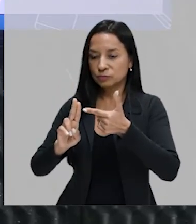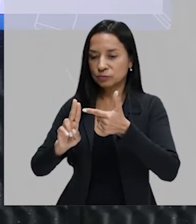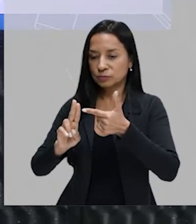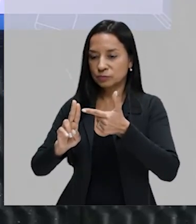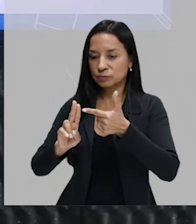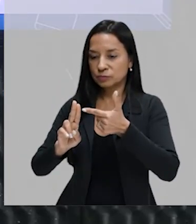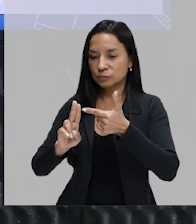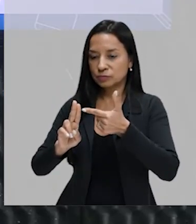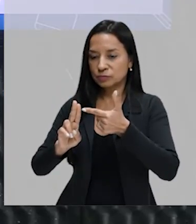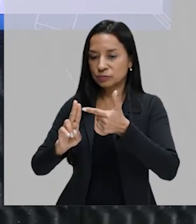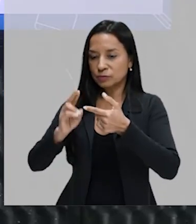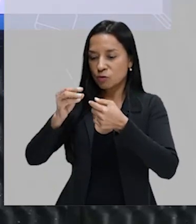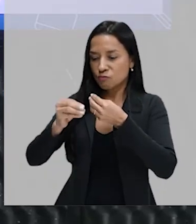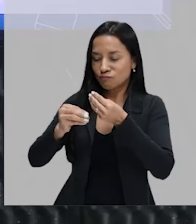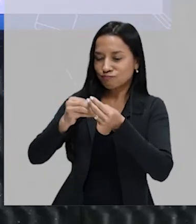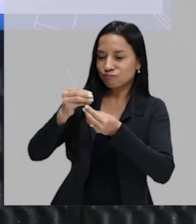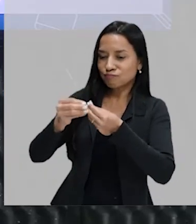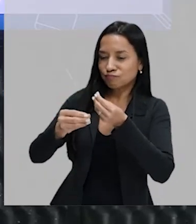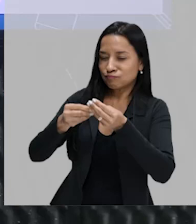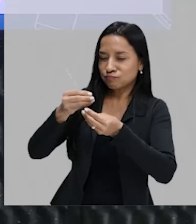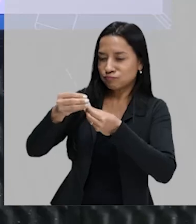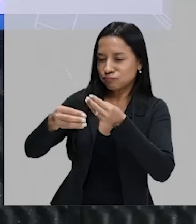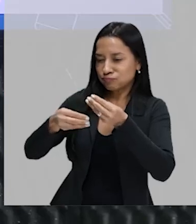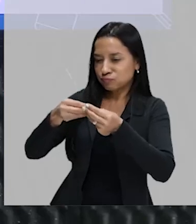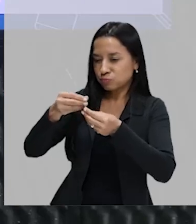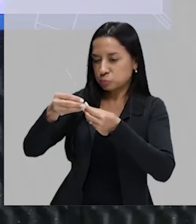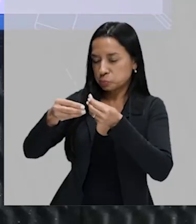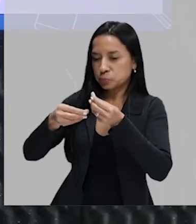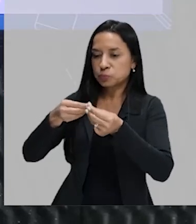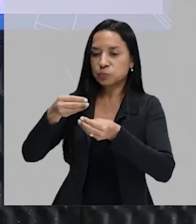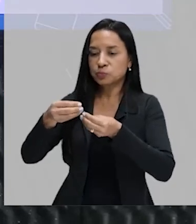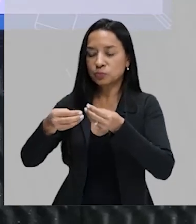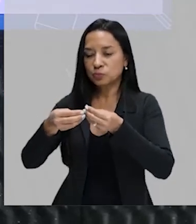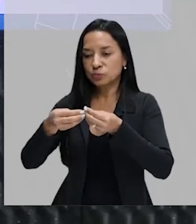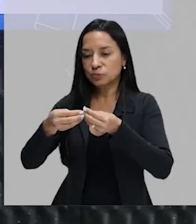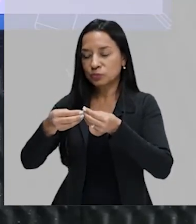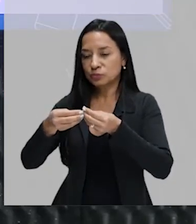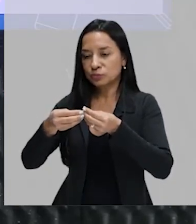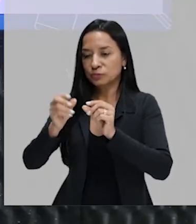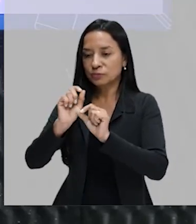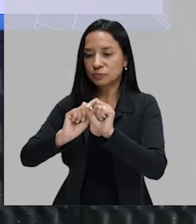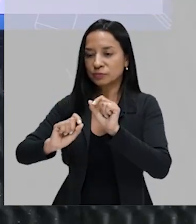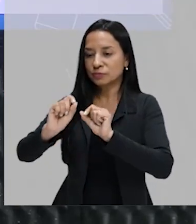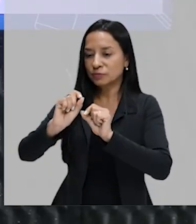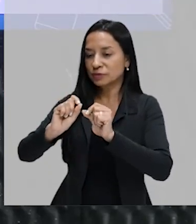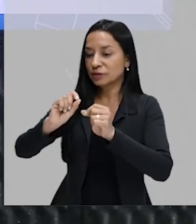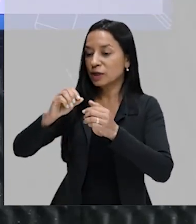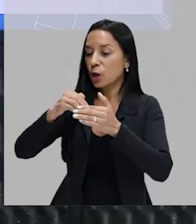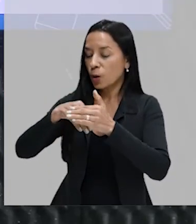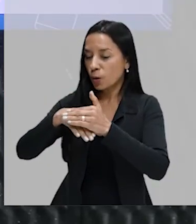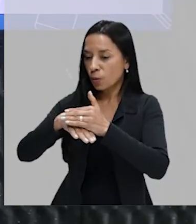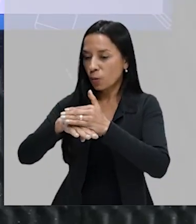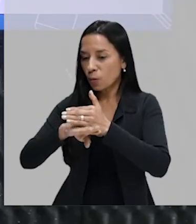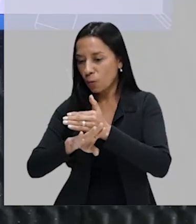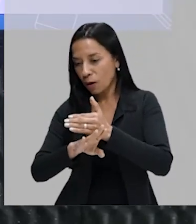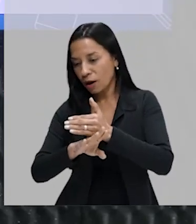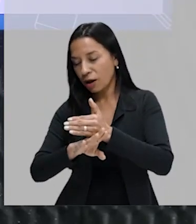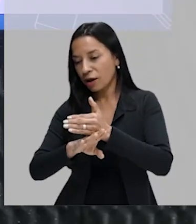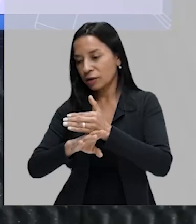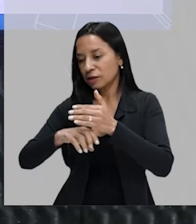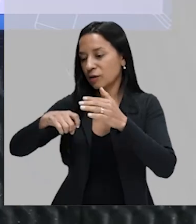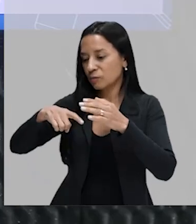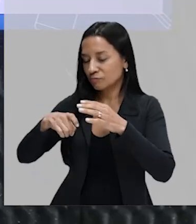formada por um emaranhado de canais, né? Emaranhado de túbulos que armazenam